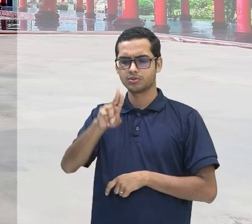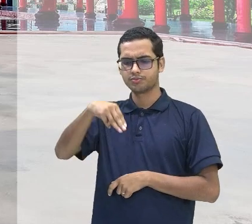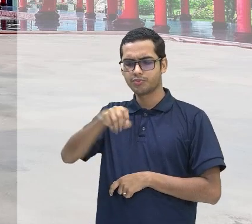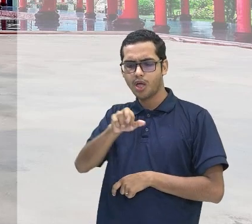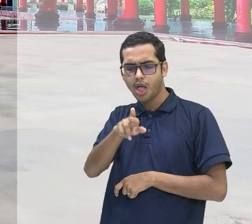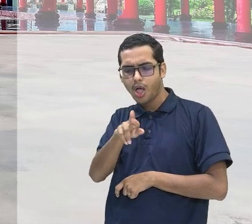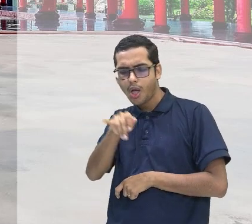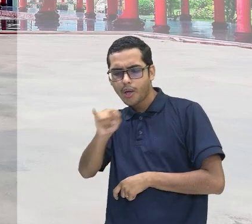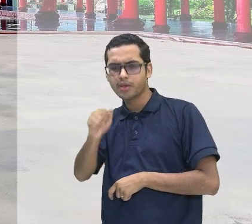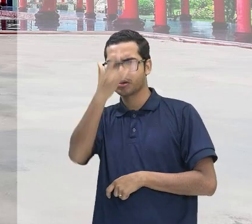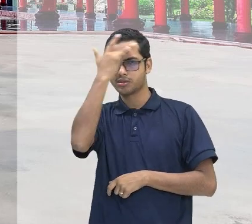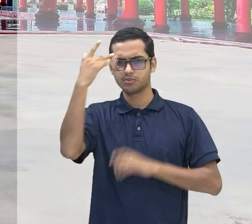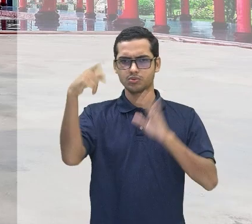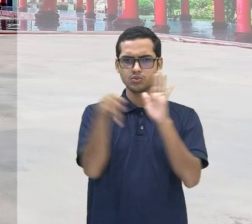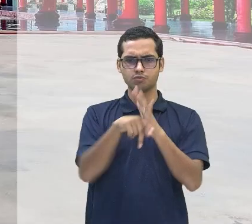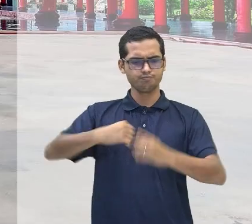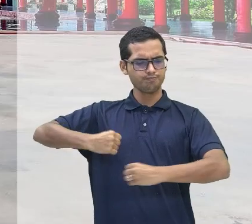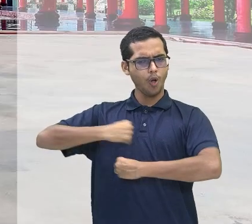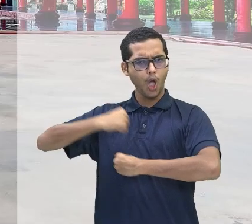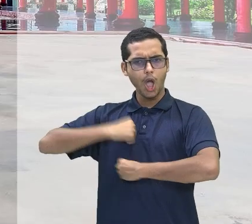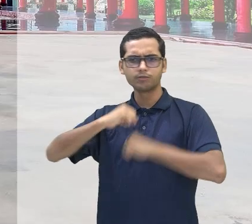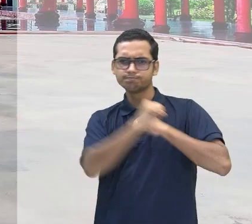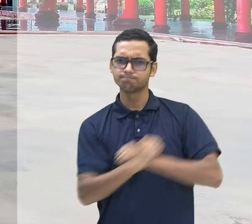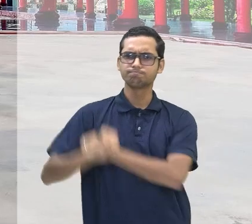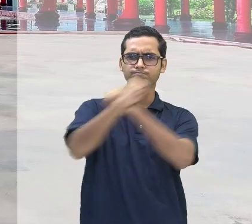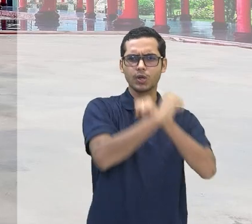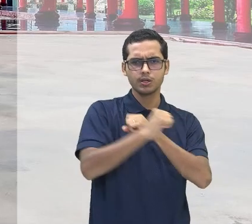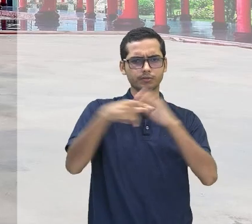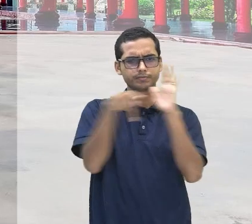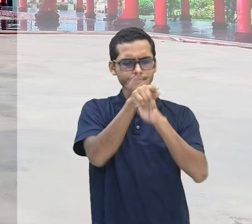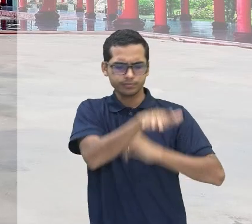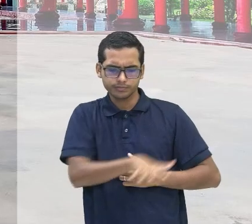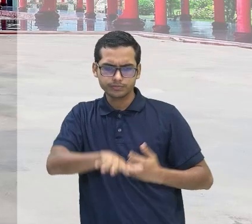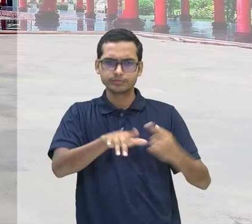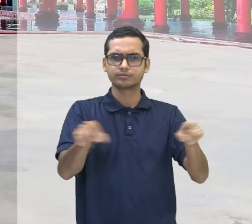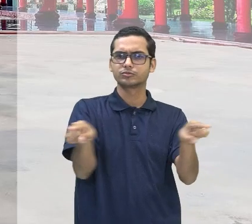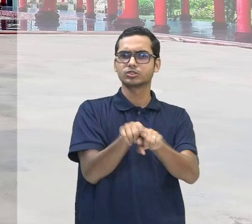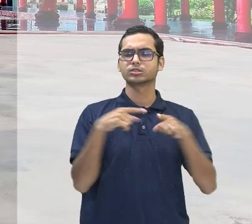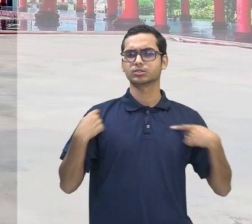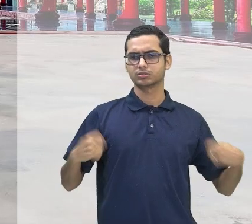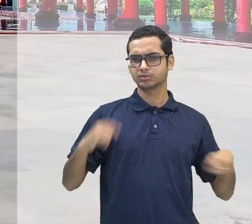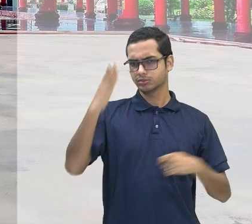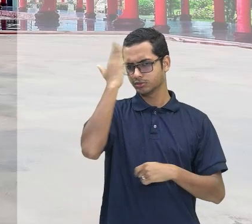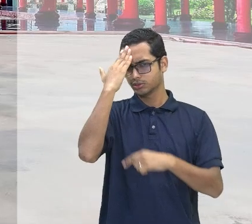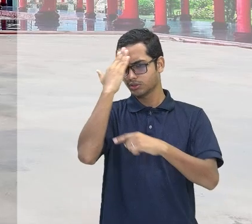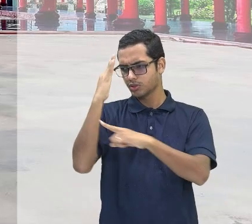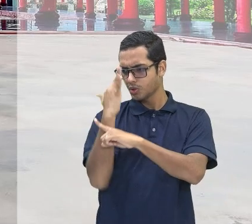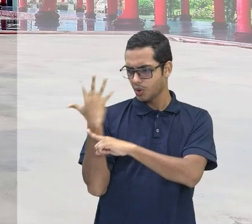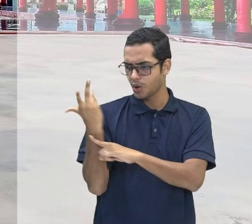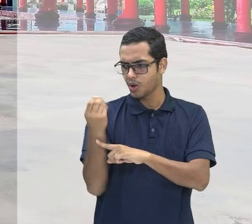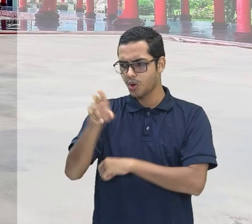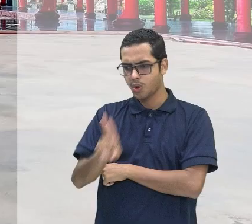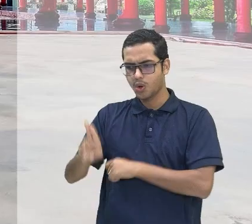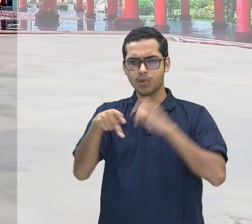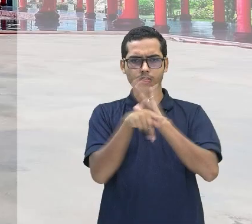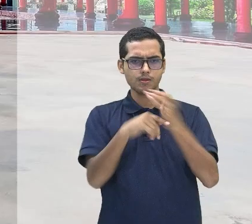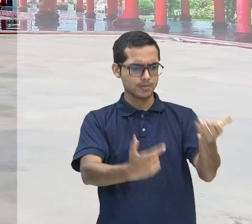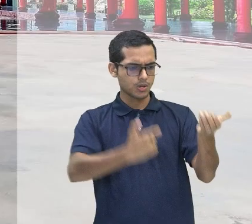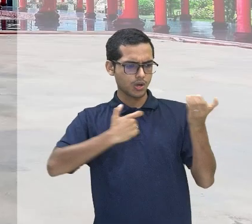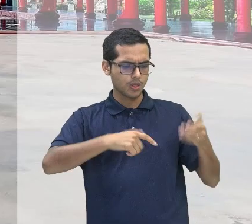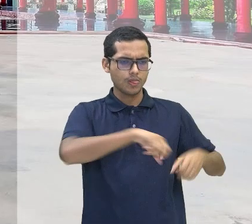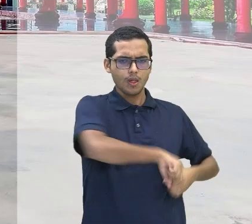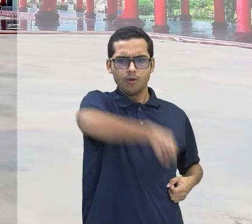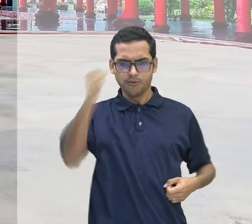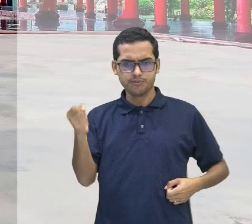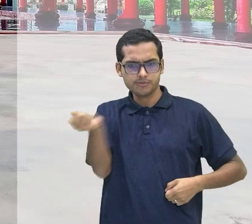senhores, né? E para isso eles precisavam ter o domínio não só do uso de armamentos, né, como as espadas,